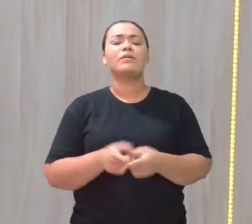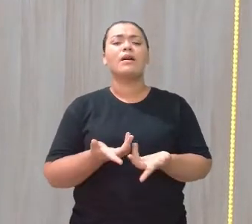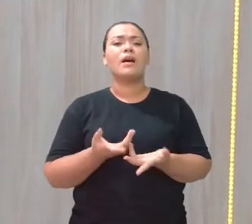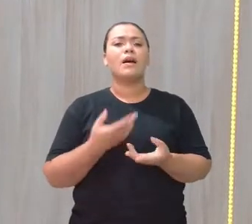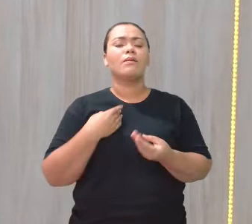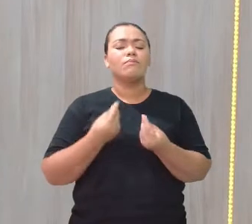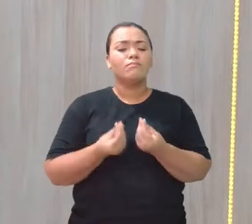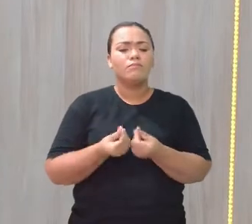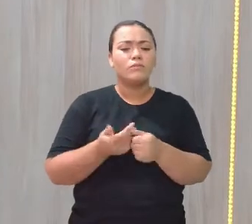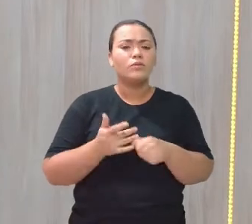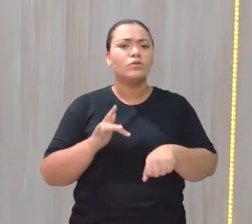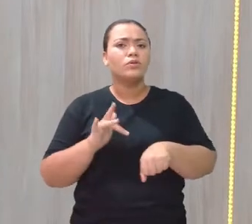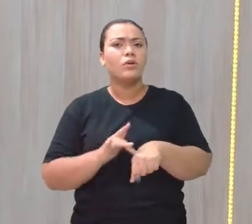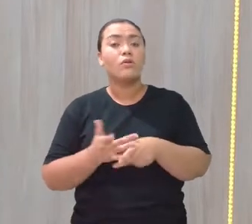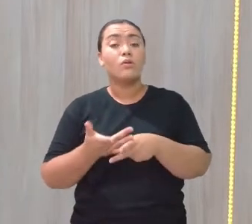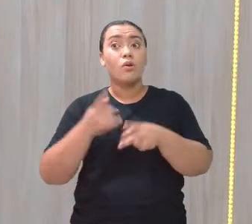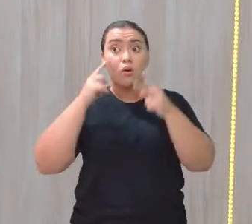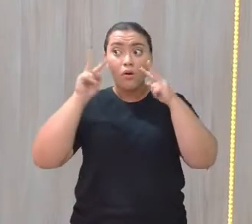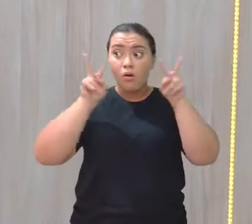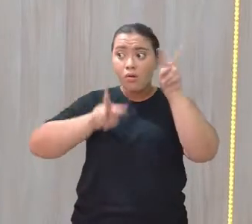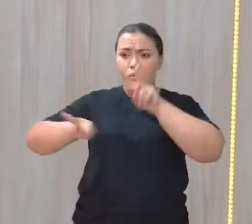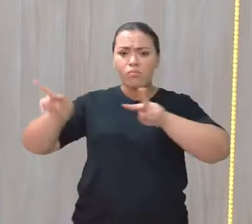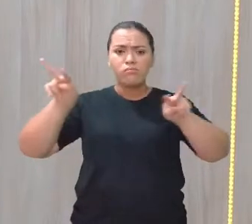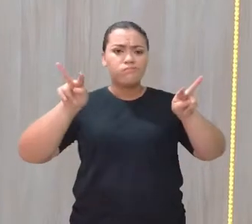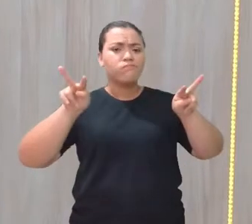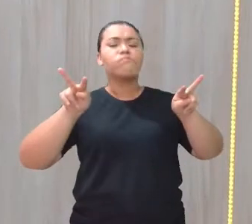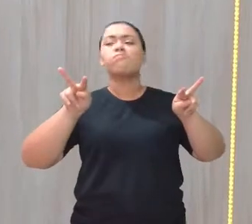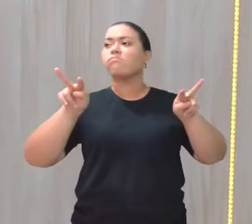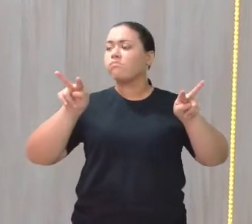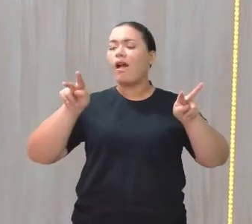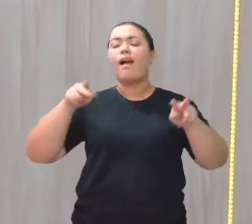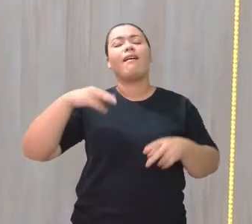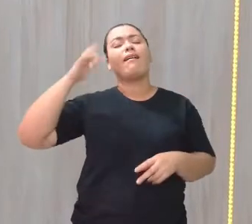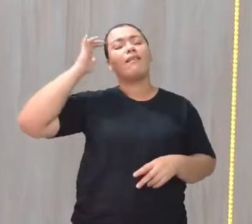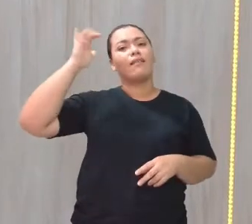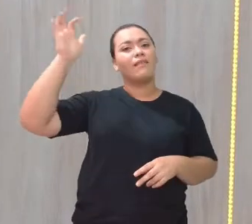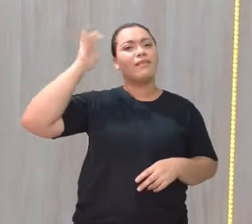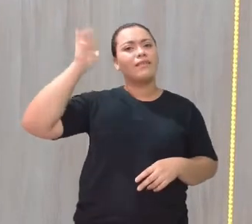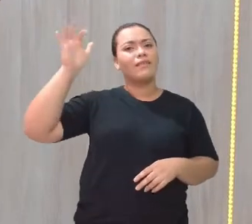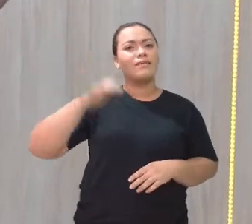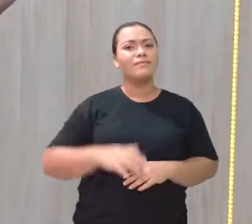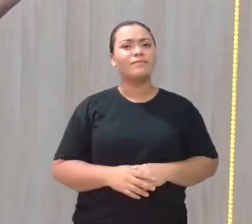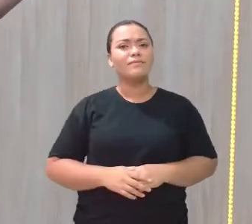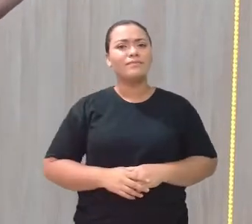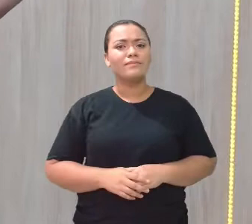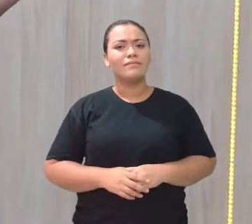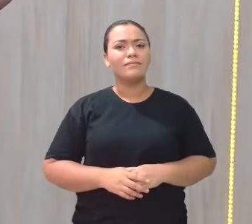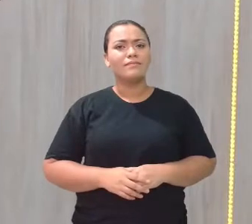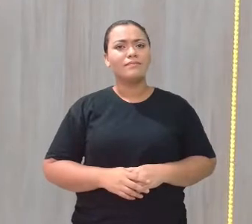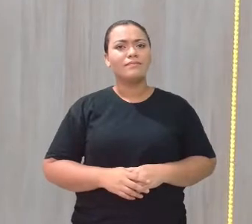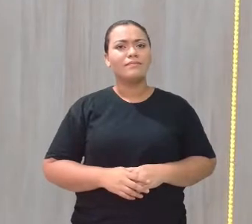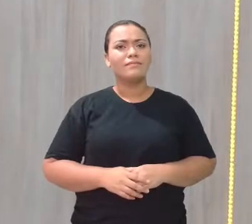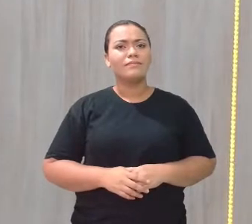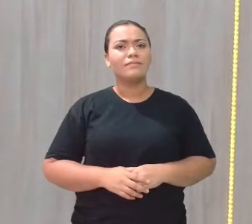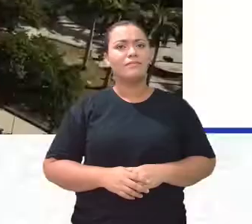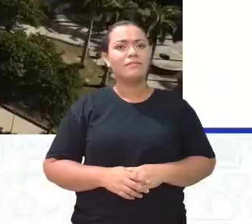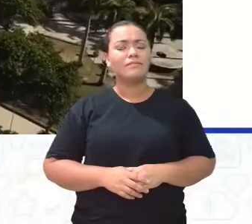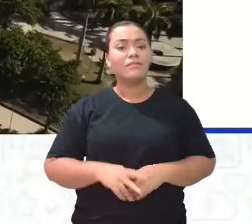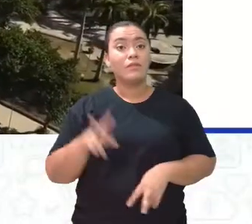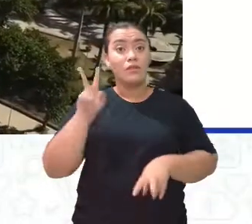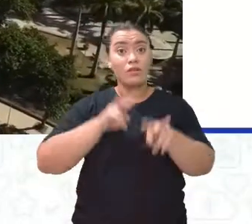aonde seus olhos alcançam e te fazem sonhar. Olha só, olha a